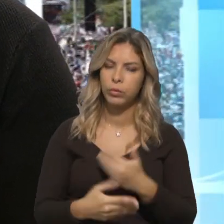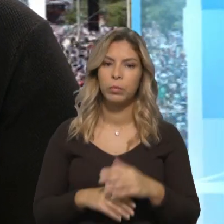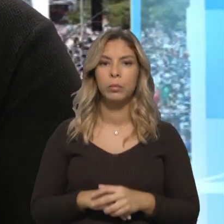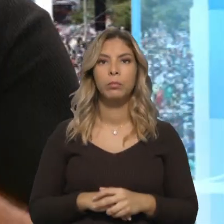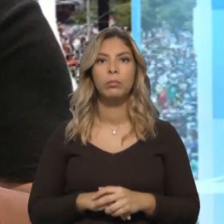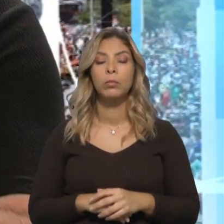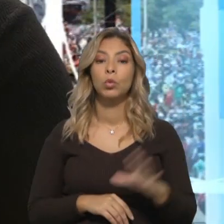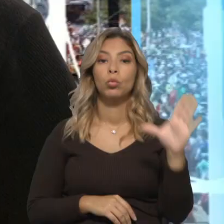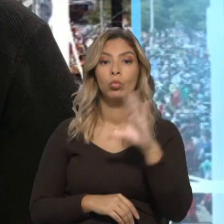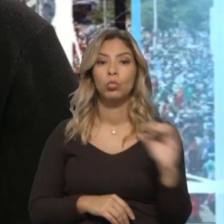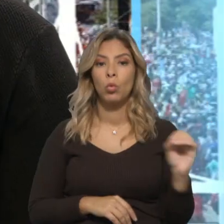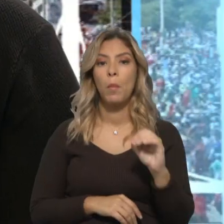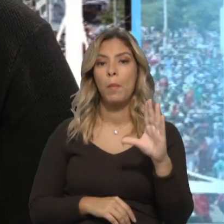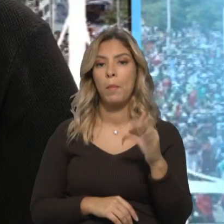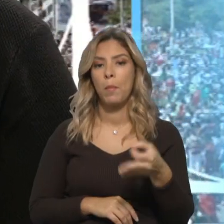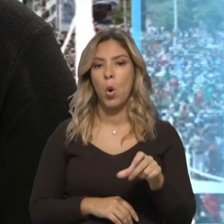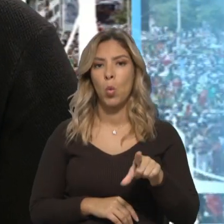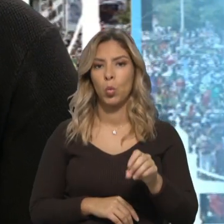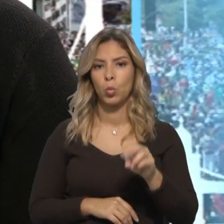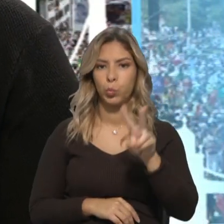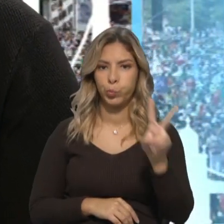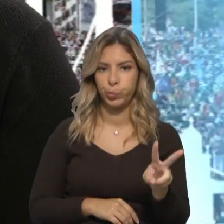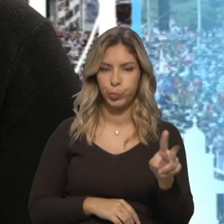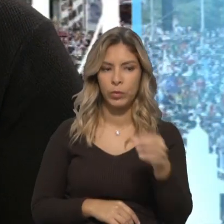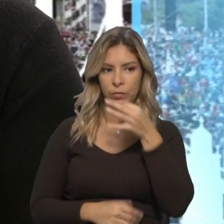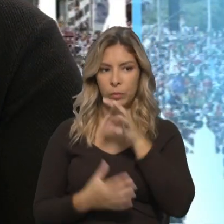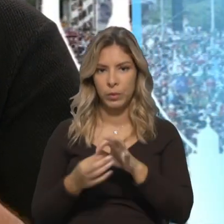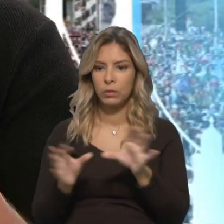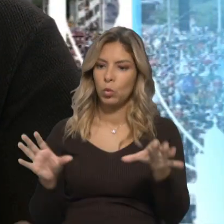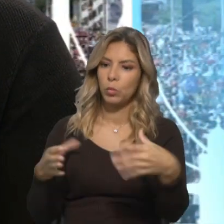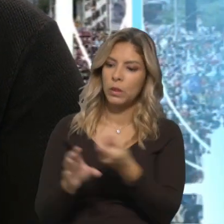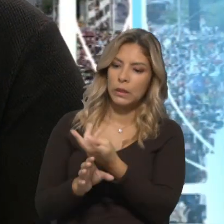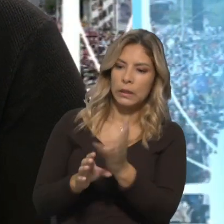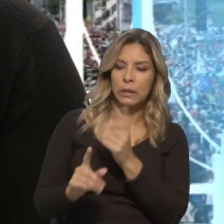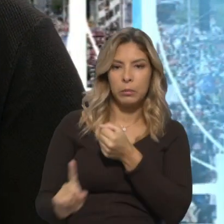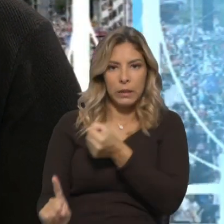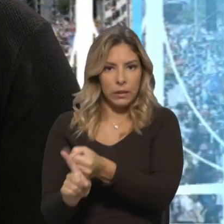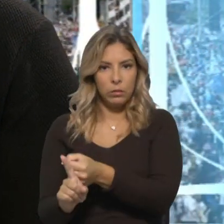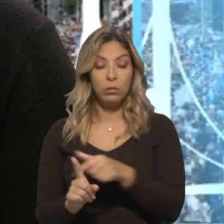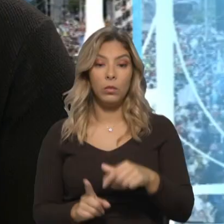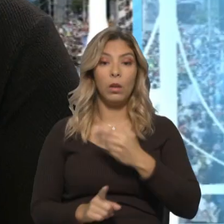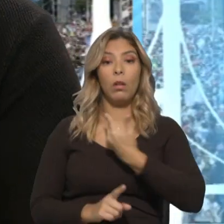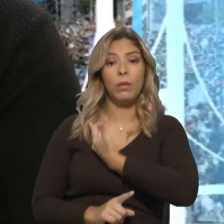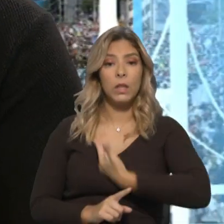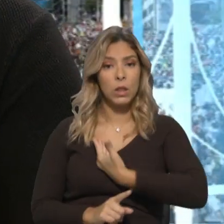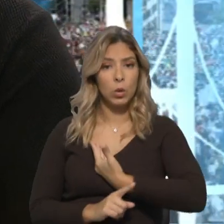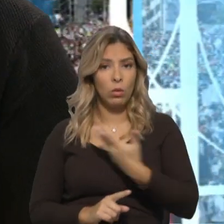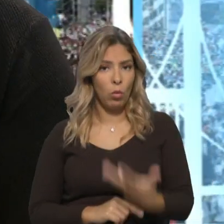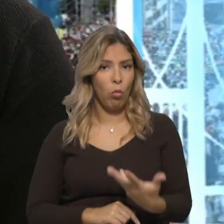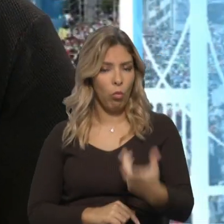II falava, São João Paulo II, dos novos aerópagos da missão. O Papa Francisco veio acentuar muito essa ideia das